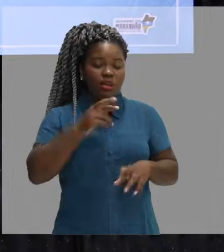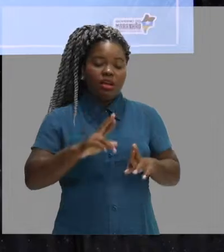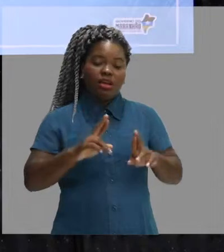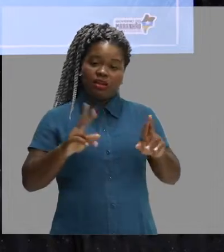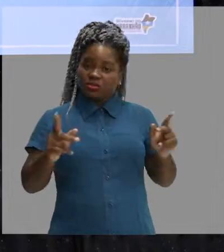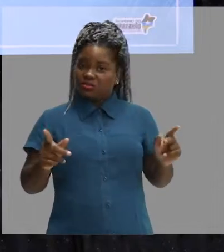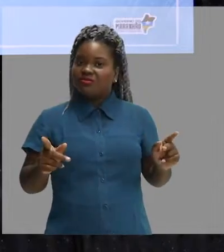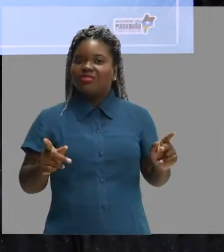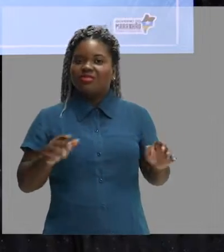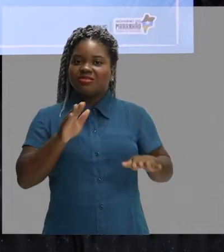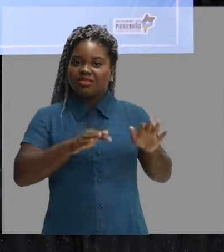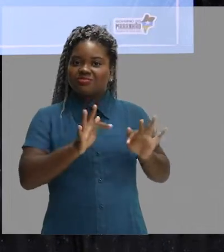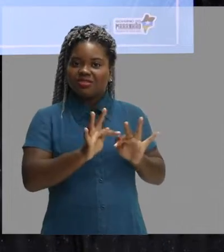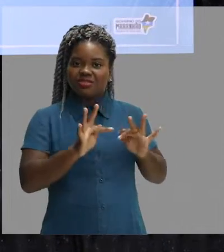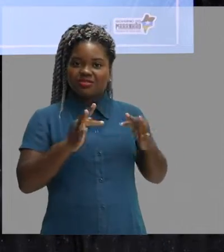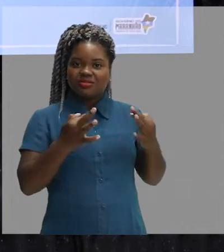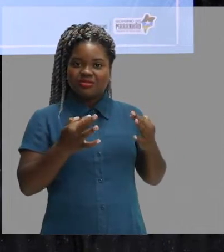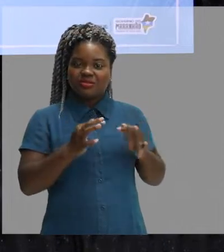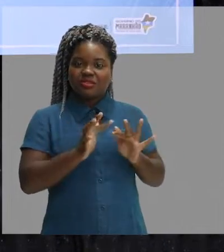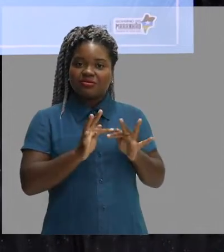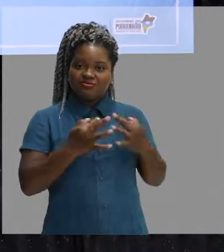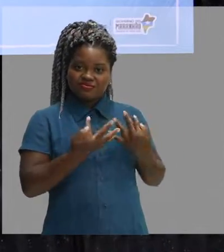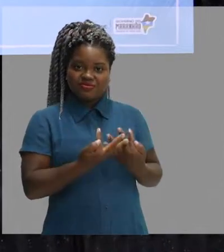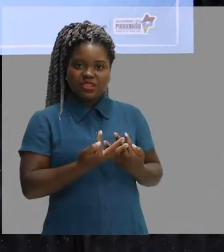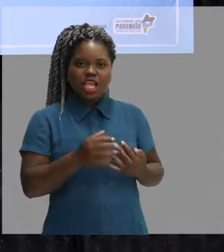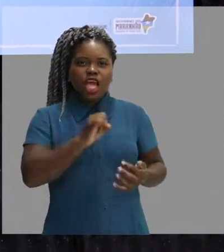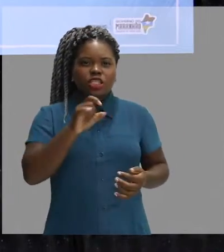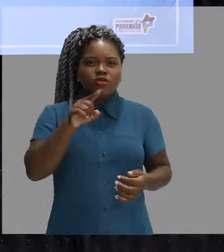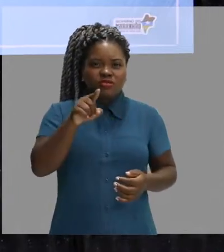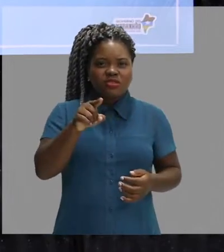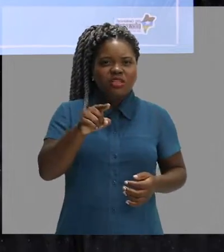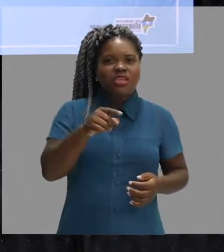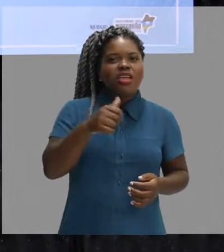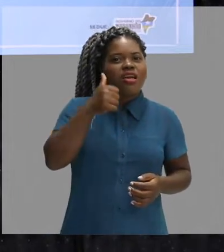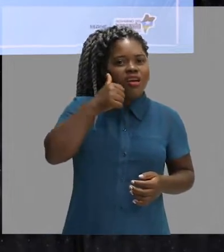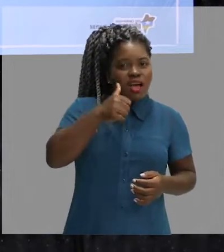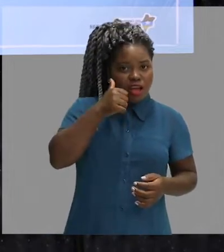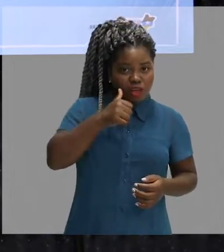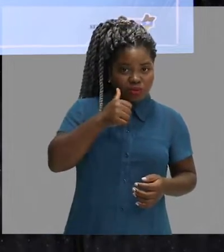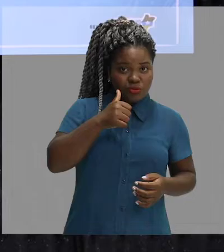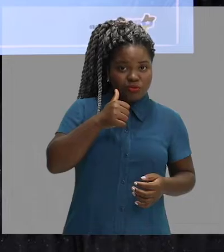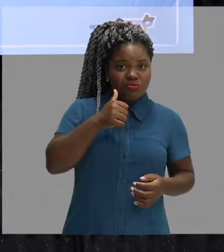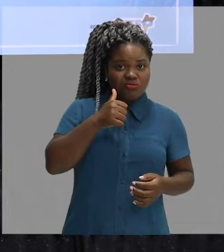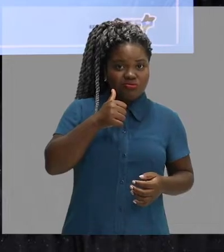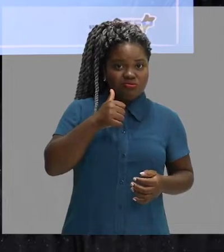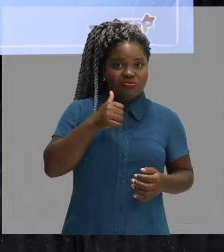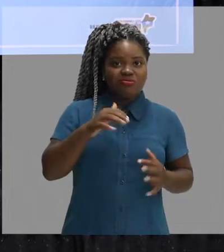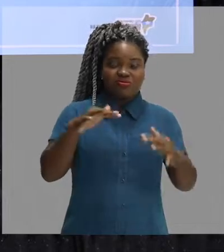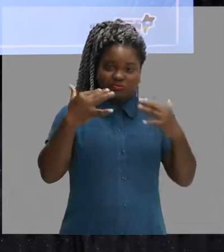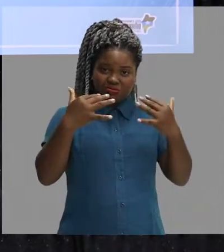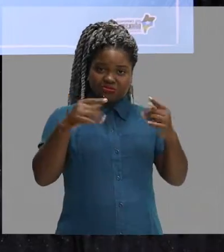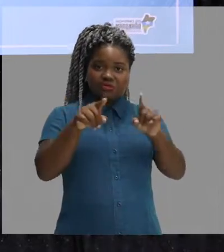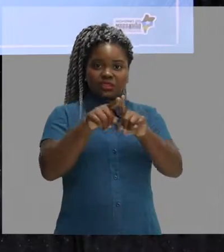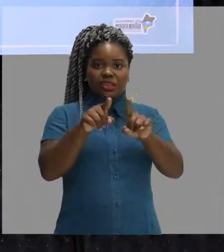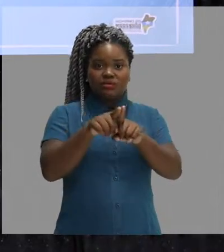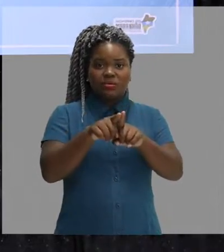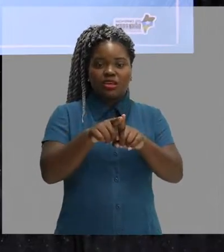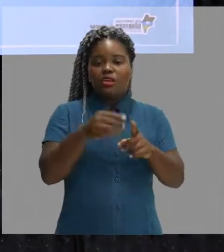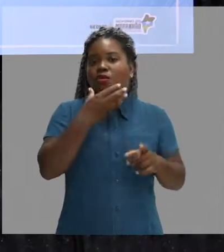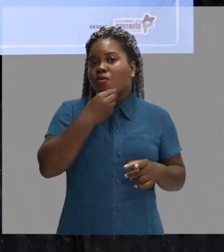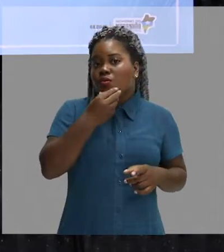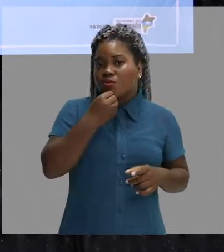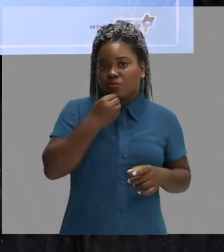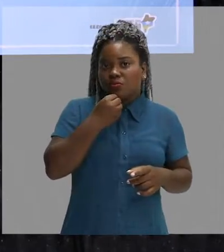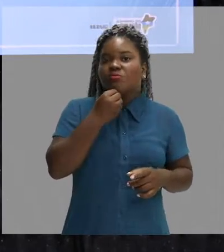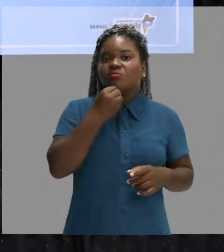diferente. Se você, garota, está me escutando agora e tem um irmão, você sabe disso. Se você também é um garoto e tem uma irmã, você vivenciou isso